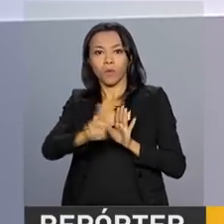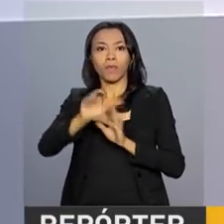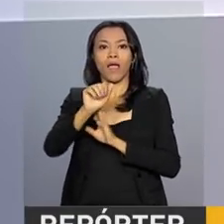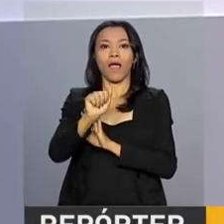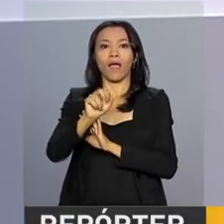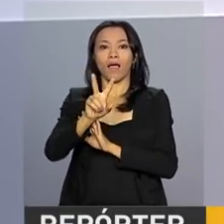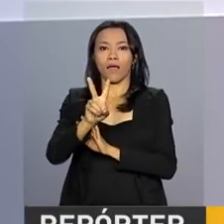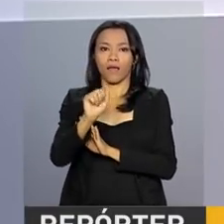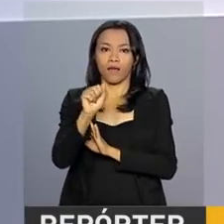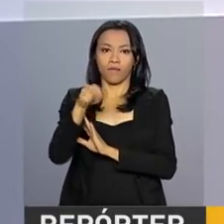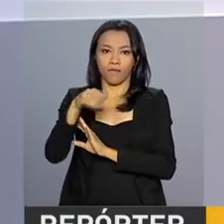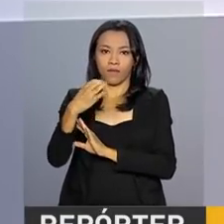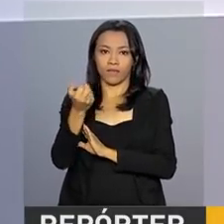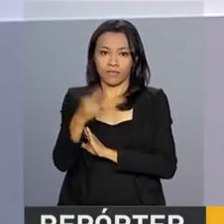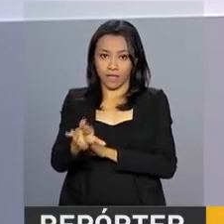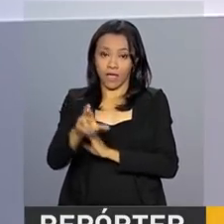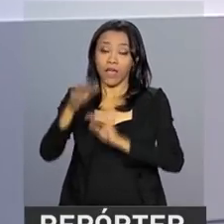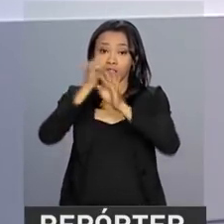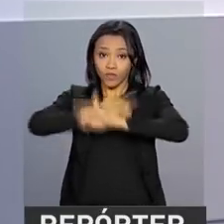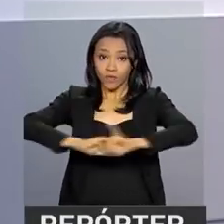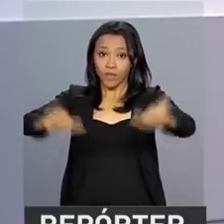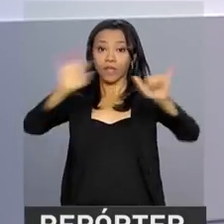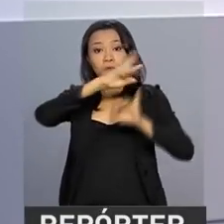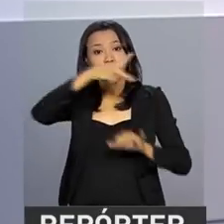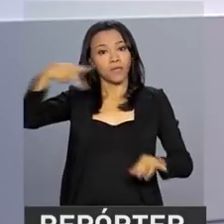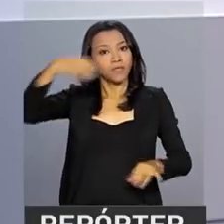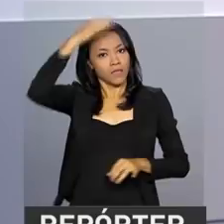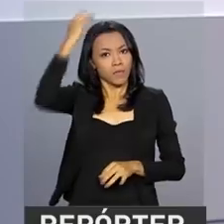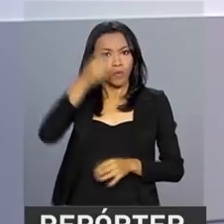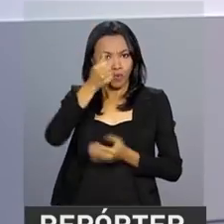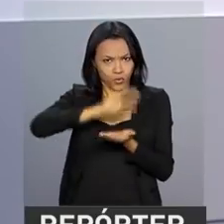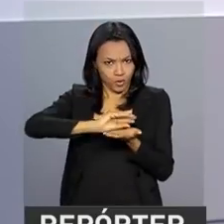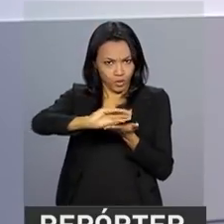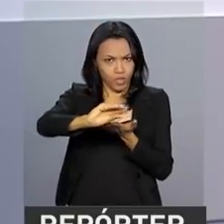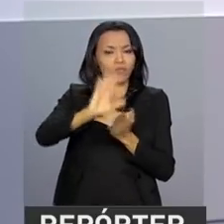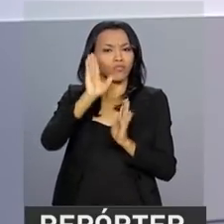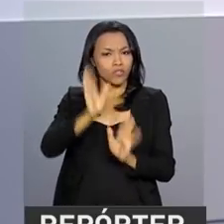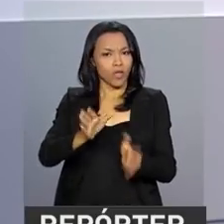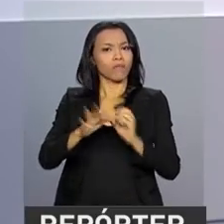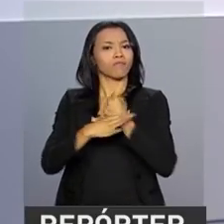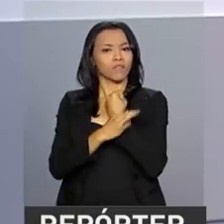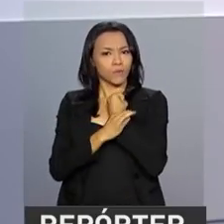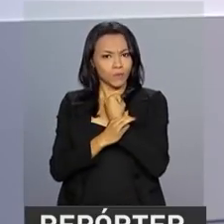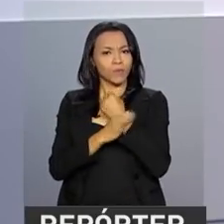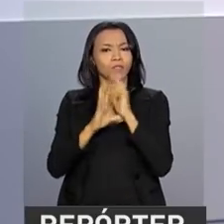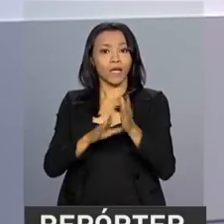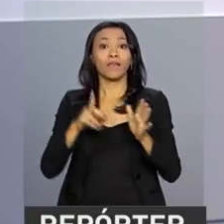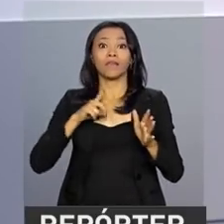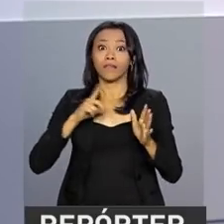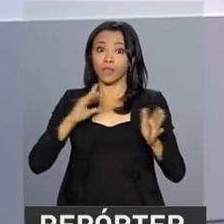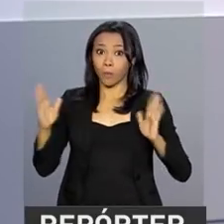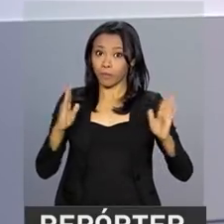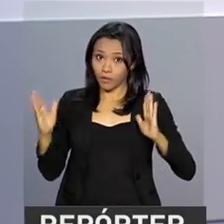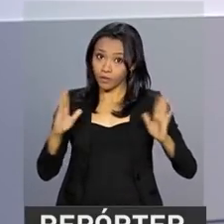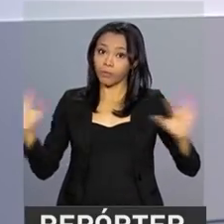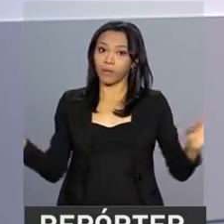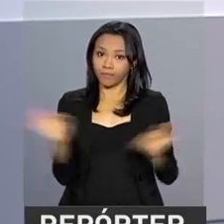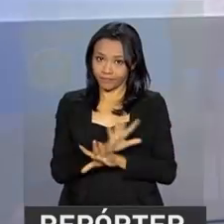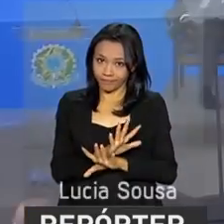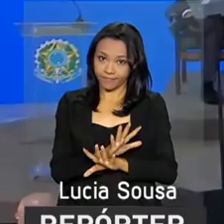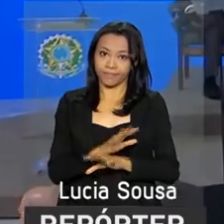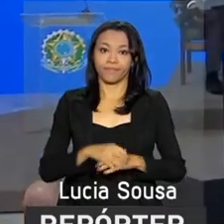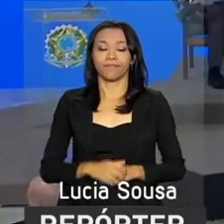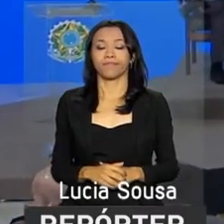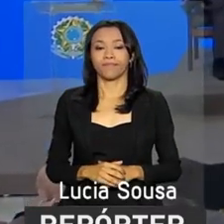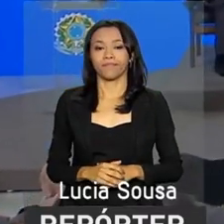pelo presidente michel temer nesta quinta-feira o dinheiro para concluir as obras já está garantido e elas têm prazo determinado para acabar